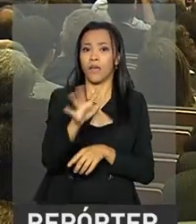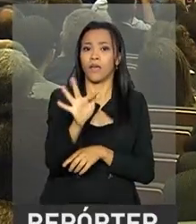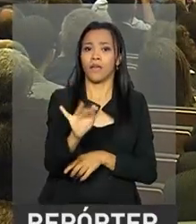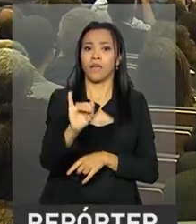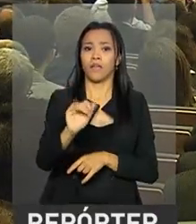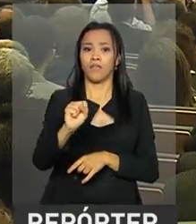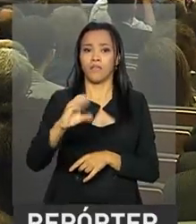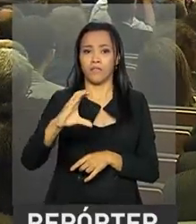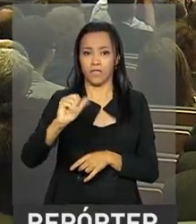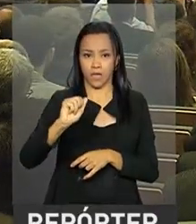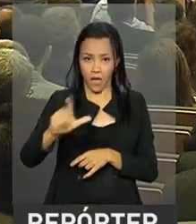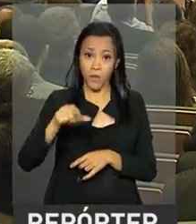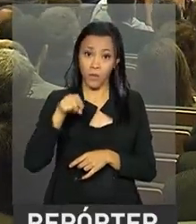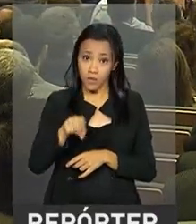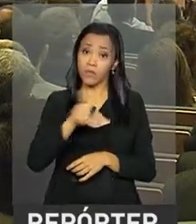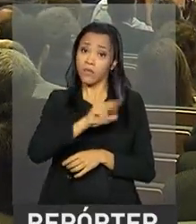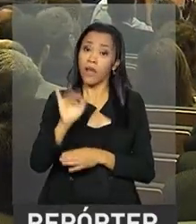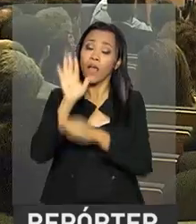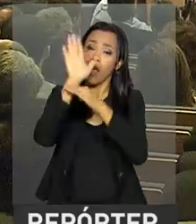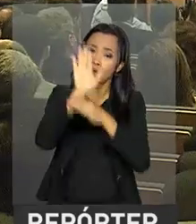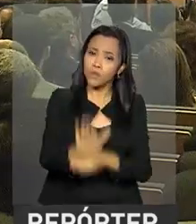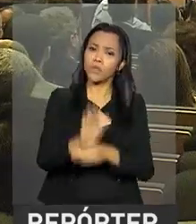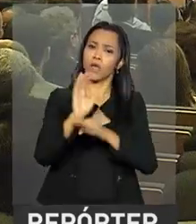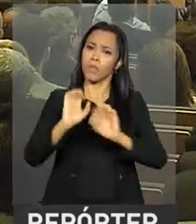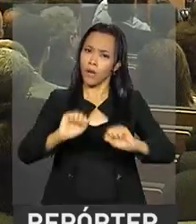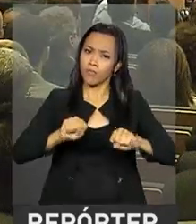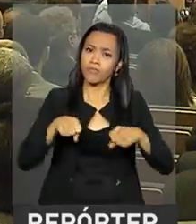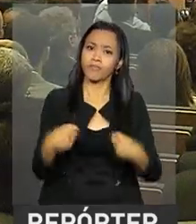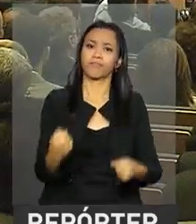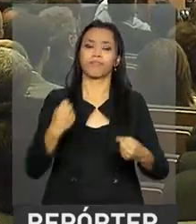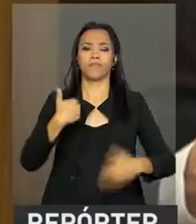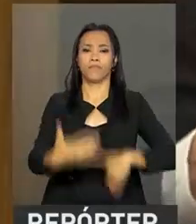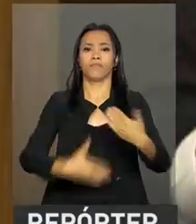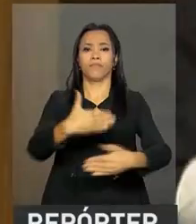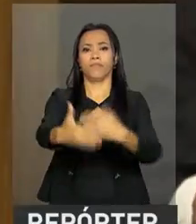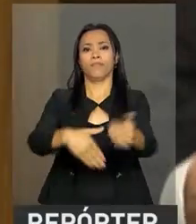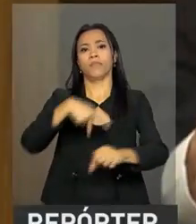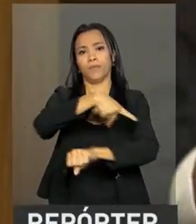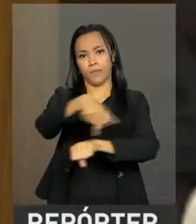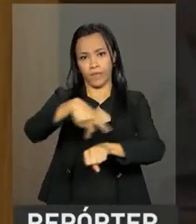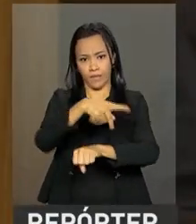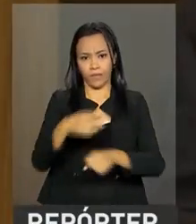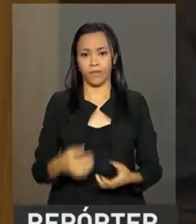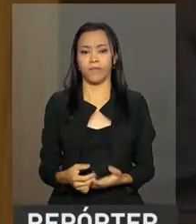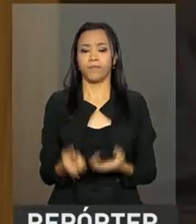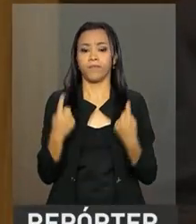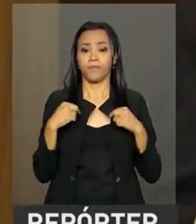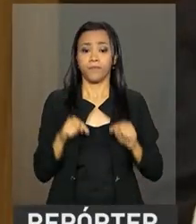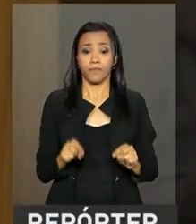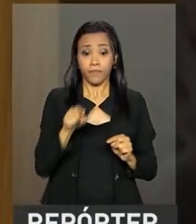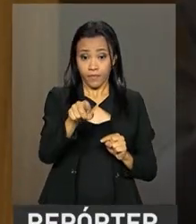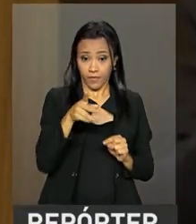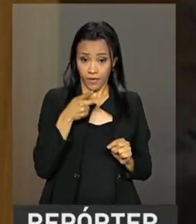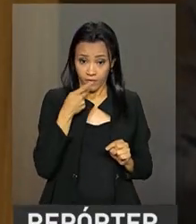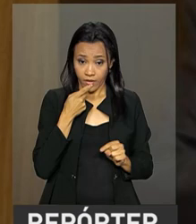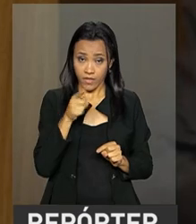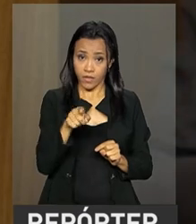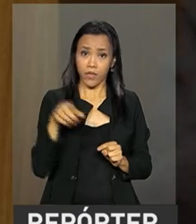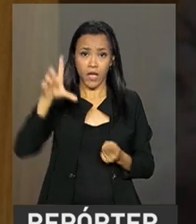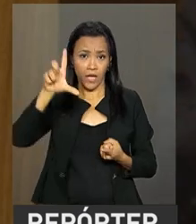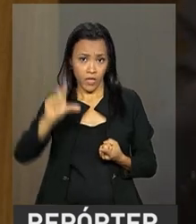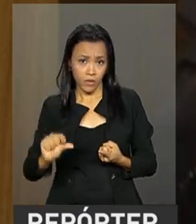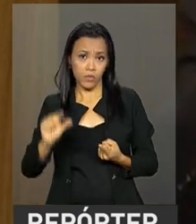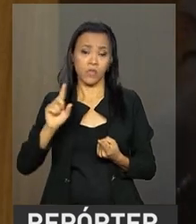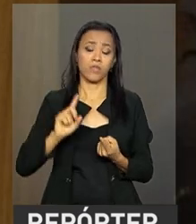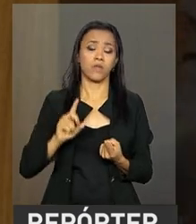contribuir para aumentar o potencial de crescimento do país as iniciativas para a redução do spread a redução do